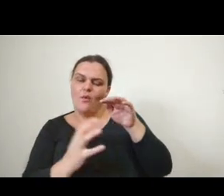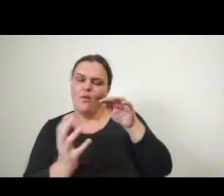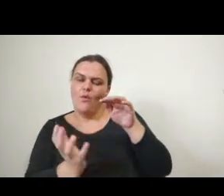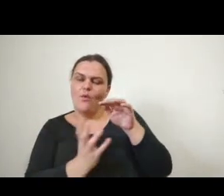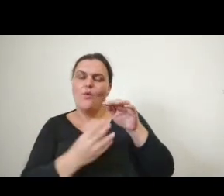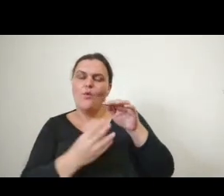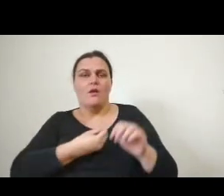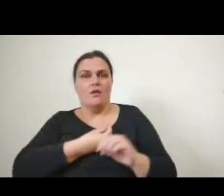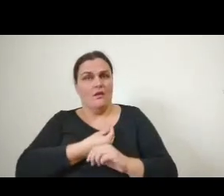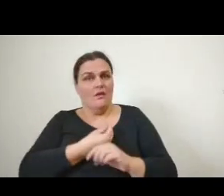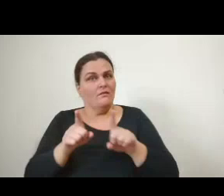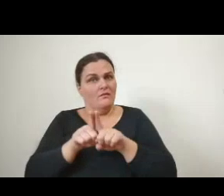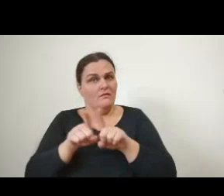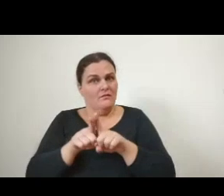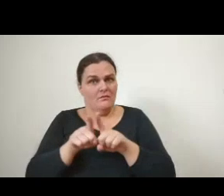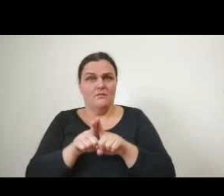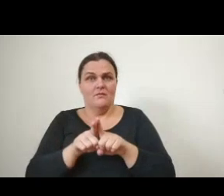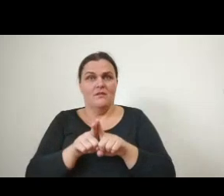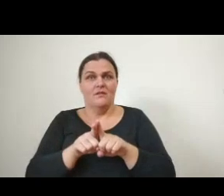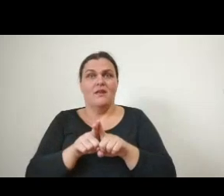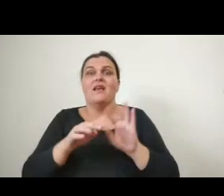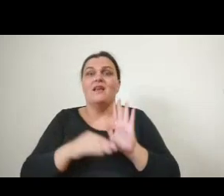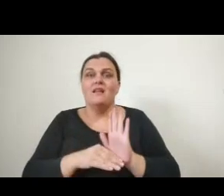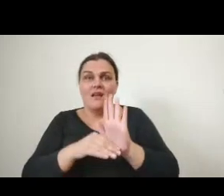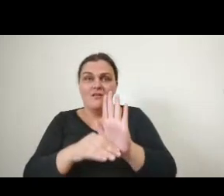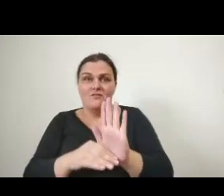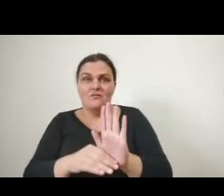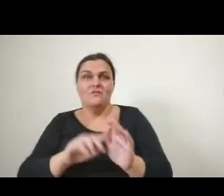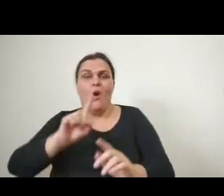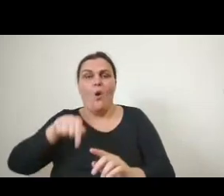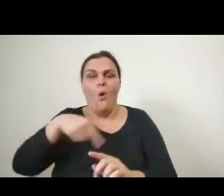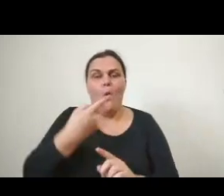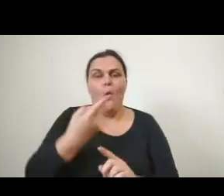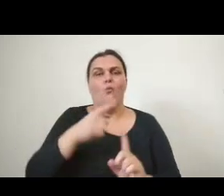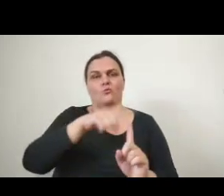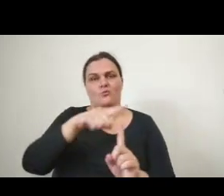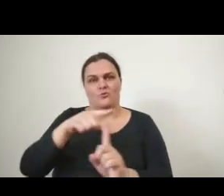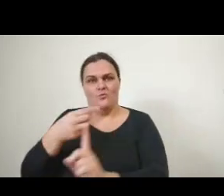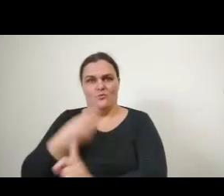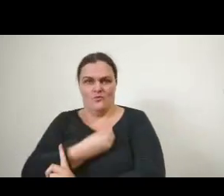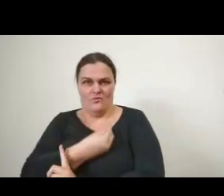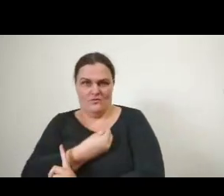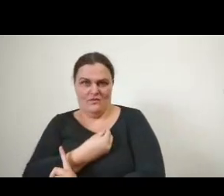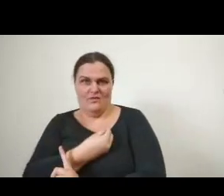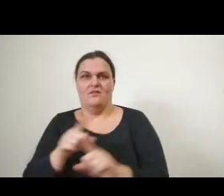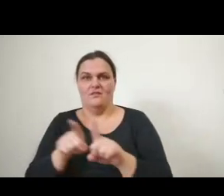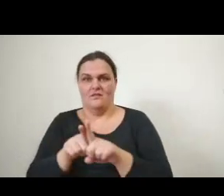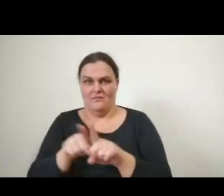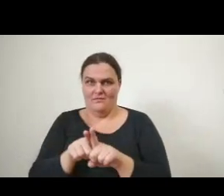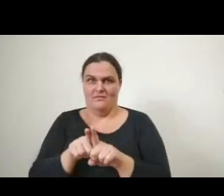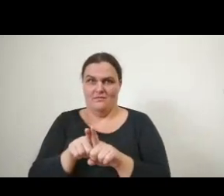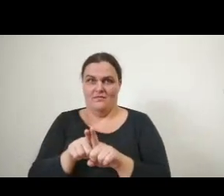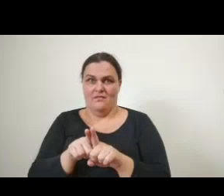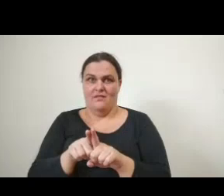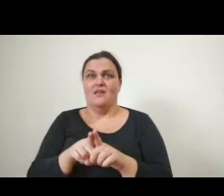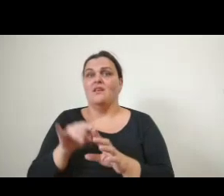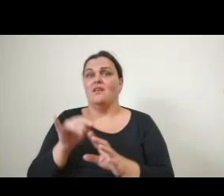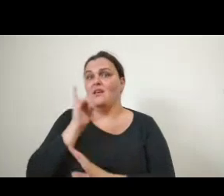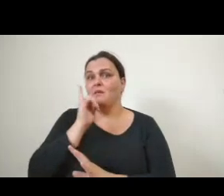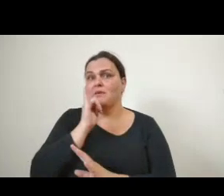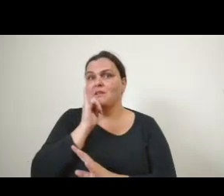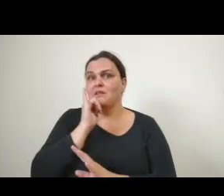para várias outras espécies. E como eu também tinha falado anteriormente, ó, eles cobrem apenas 0,2%